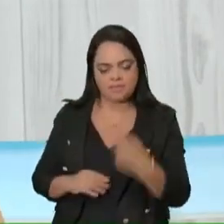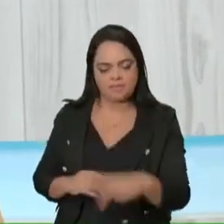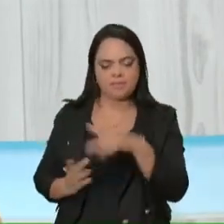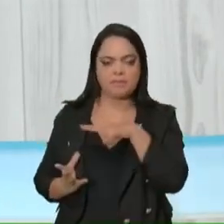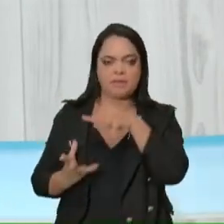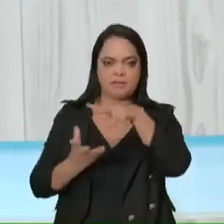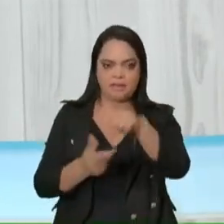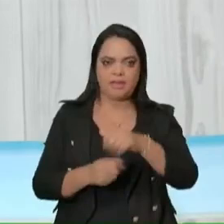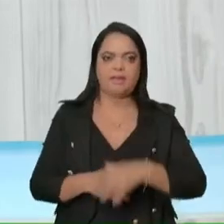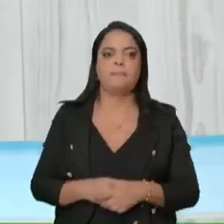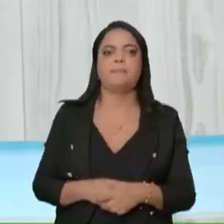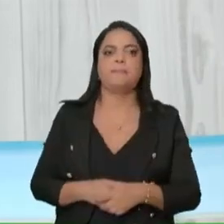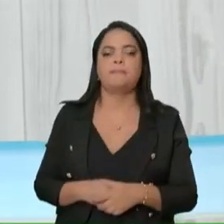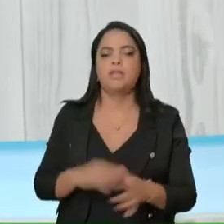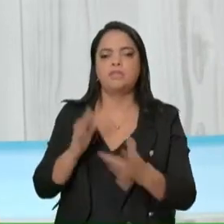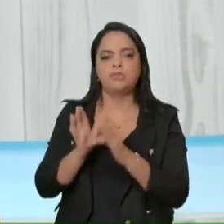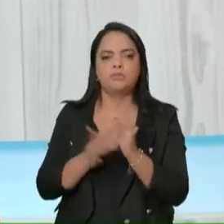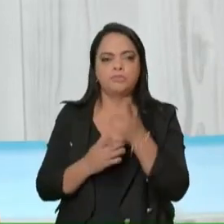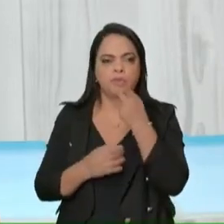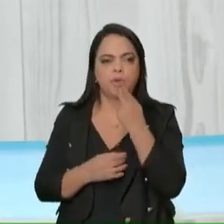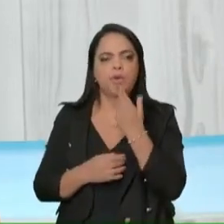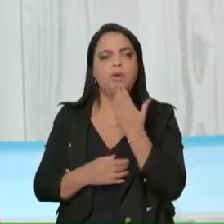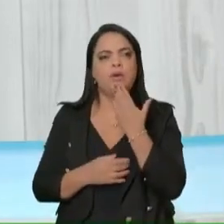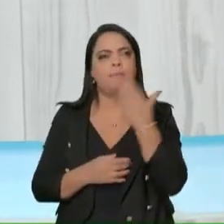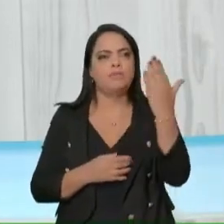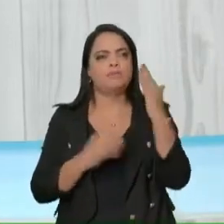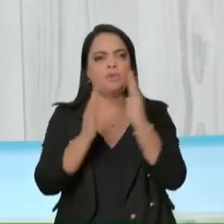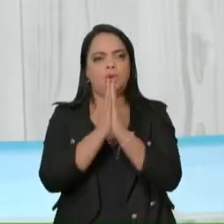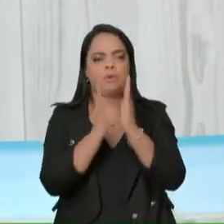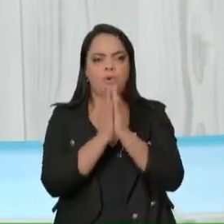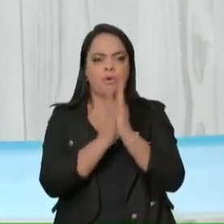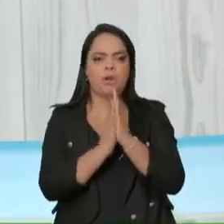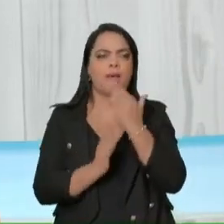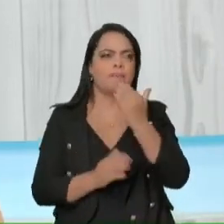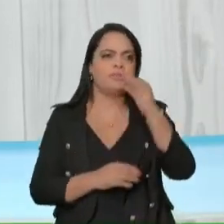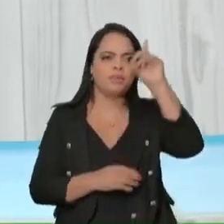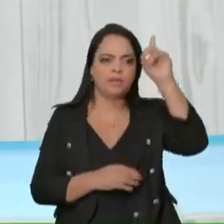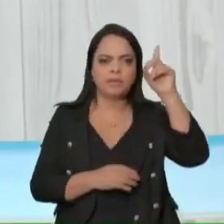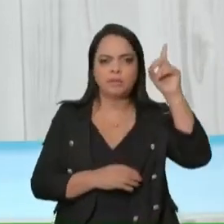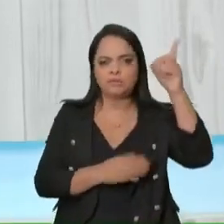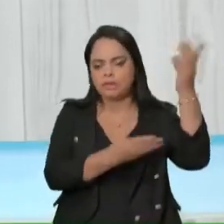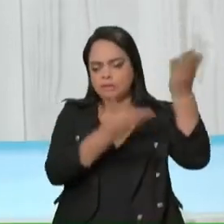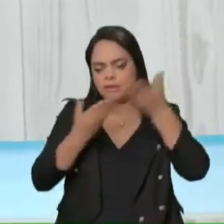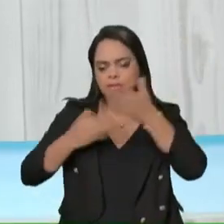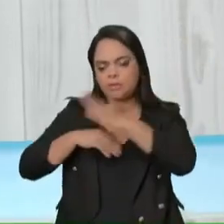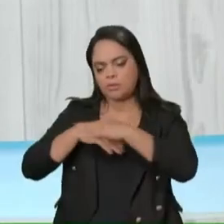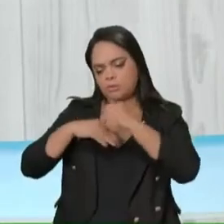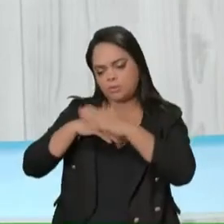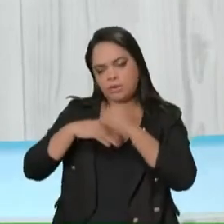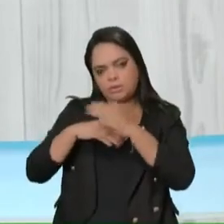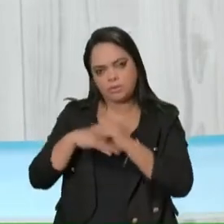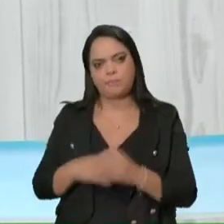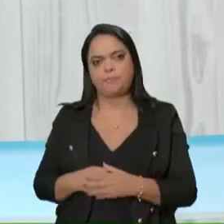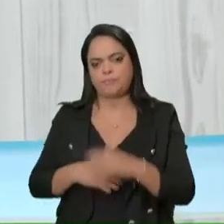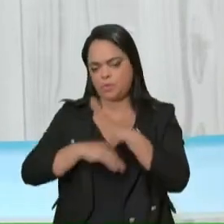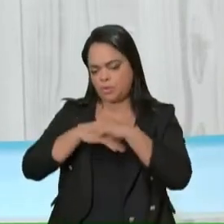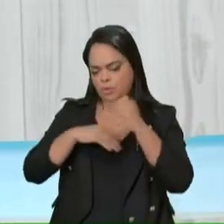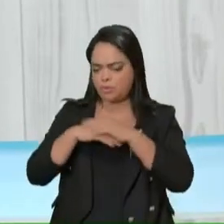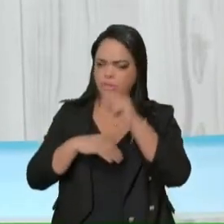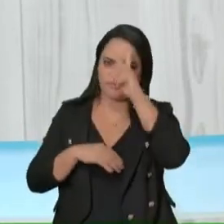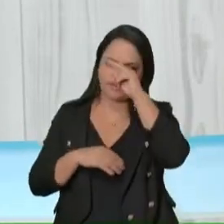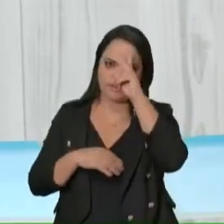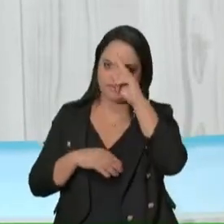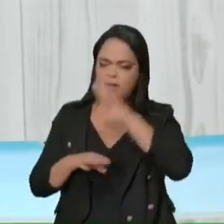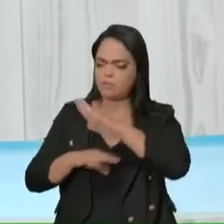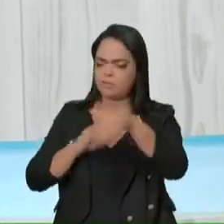Terra, encarnado, disse que ele rogaria ao Pai que enviasse um outro consolador, que esse consolador pudesse nos lembrar de tudo aquilo que